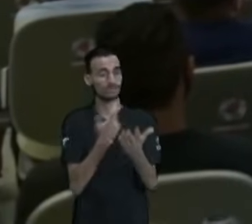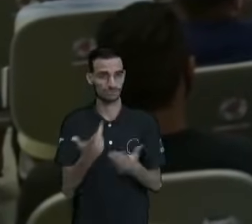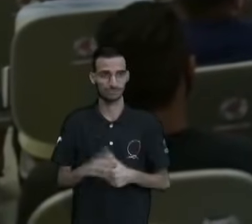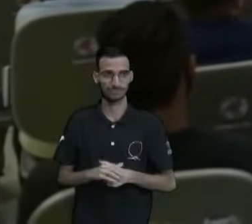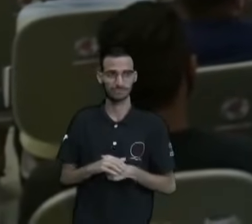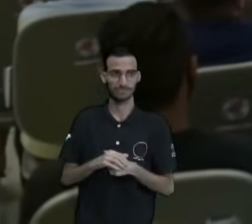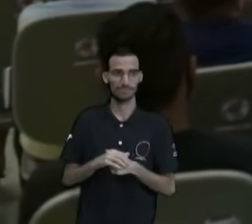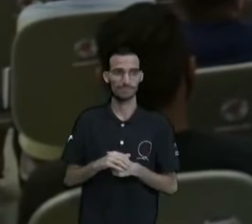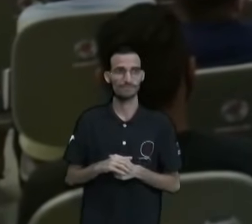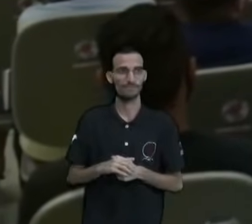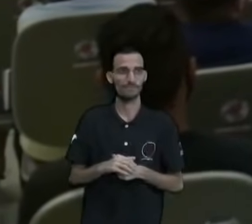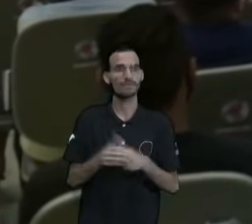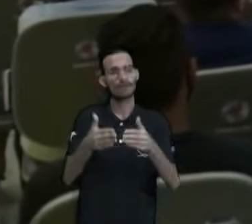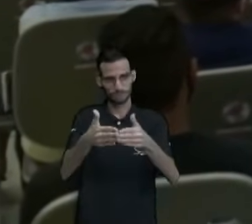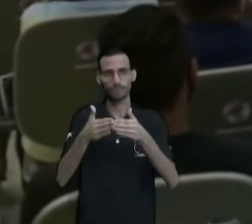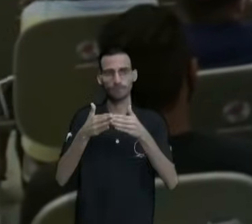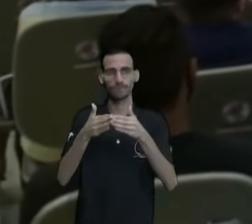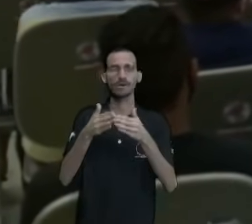ver